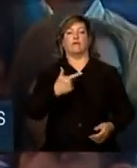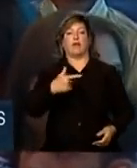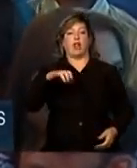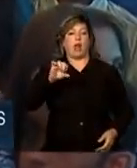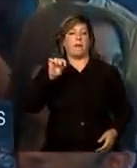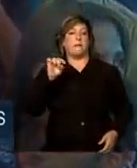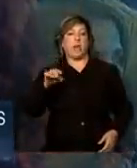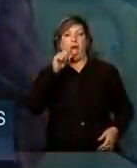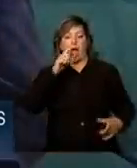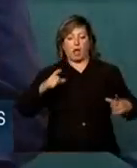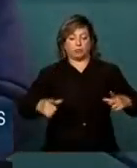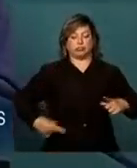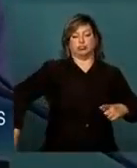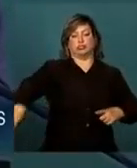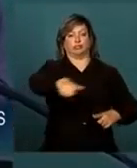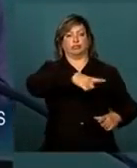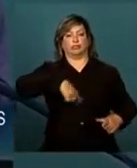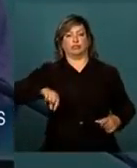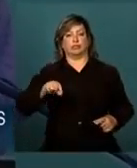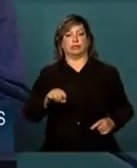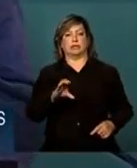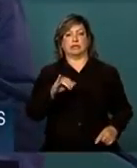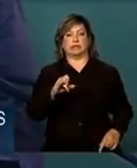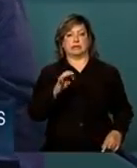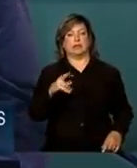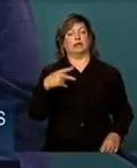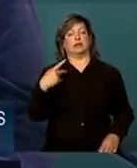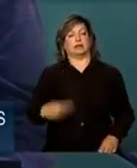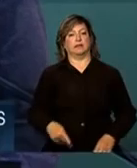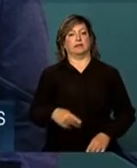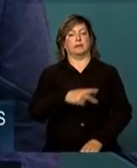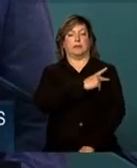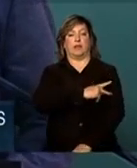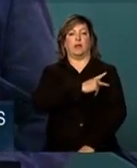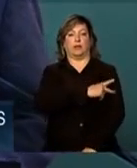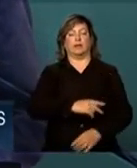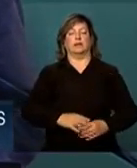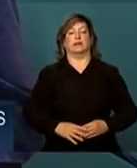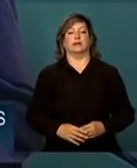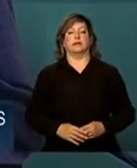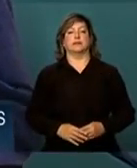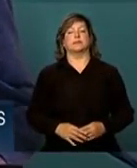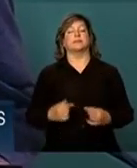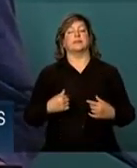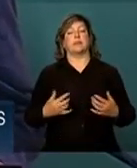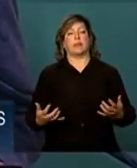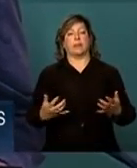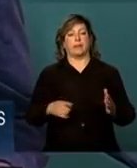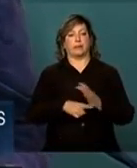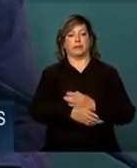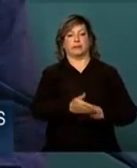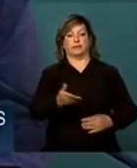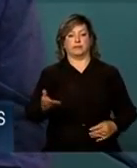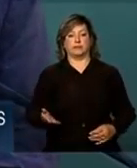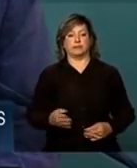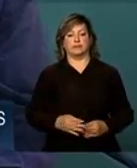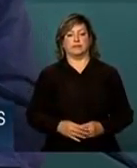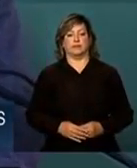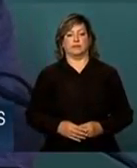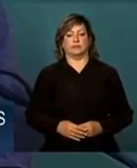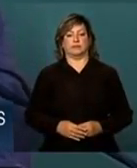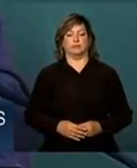cisternas aqui nos municípios do estado do Piauí. Eu queria, senhoras e senhores,